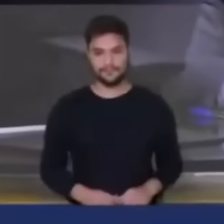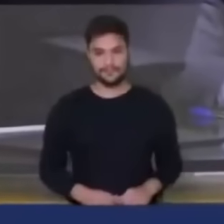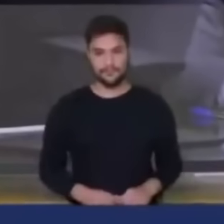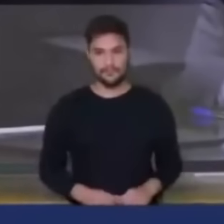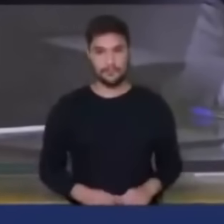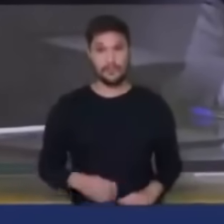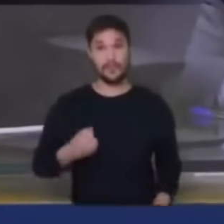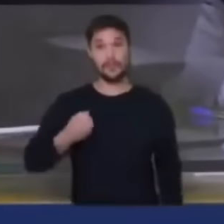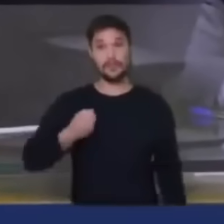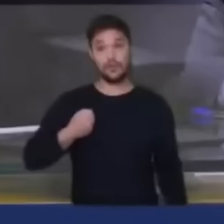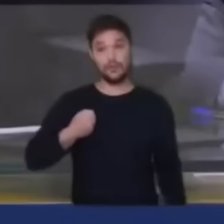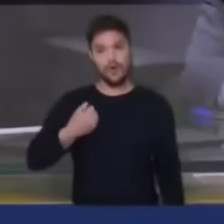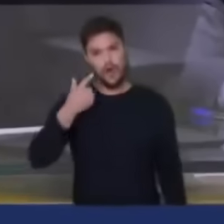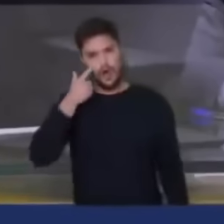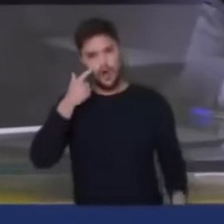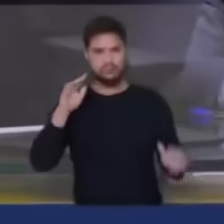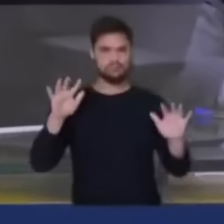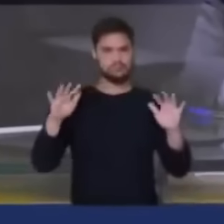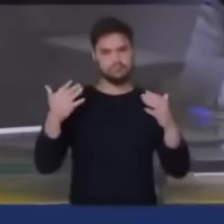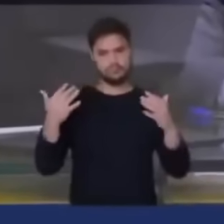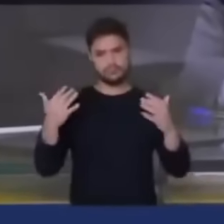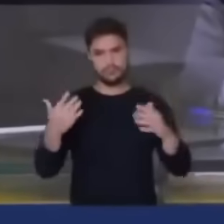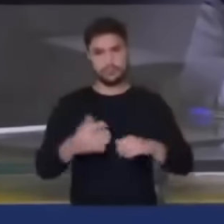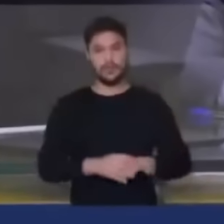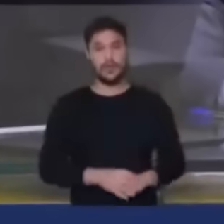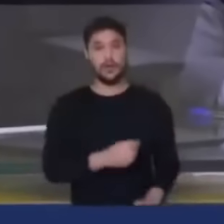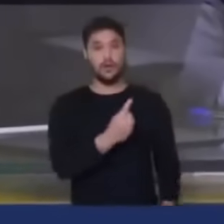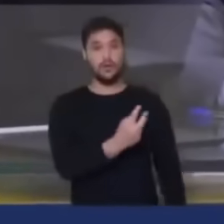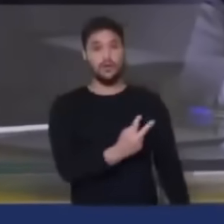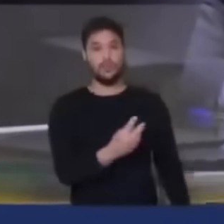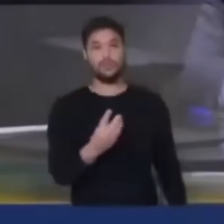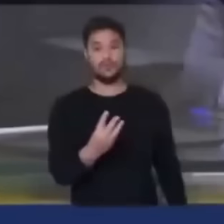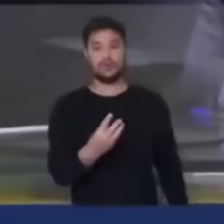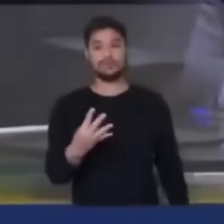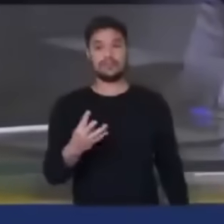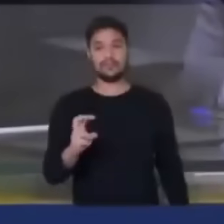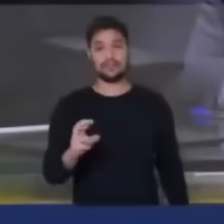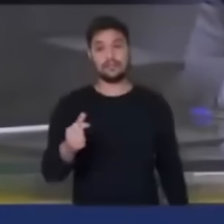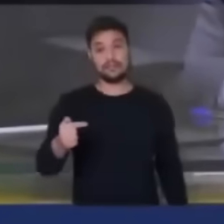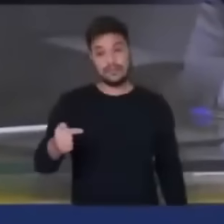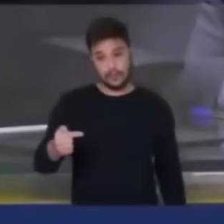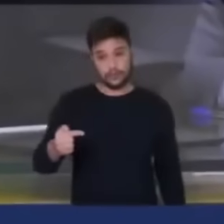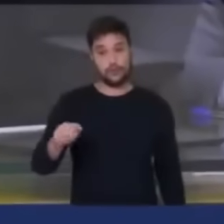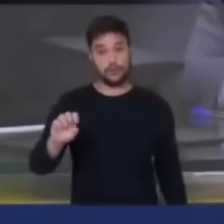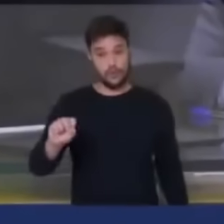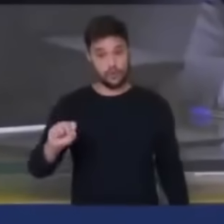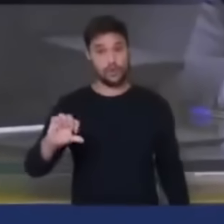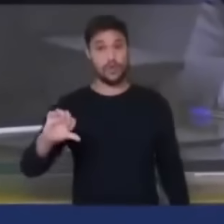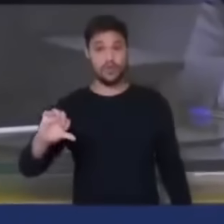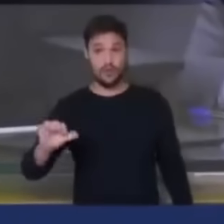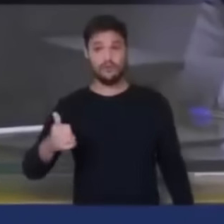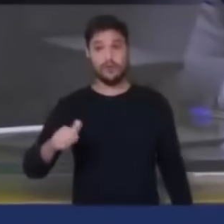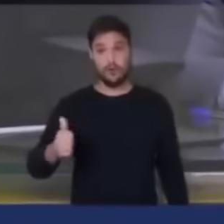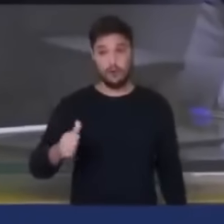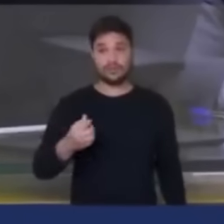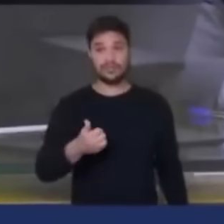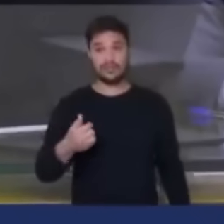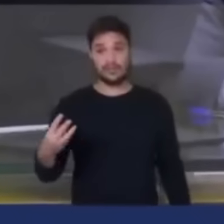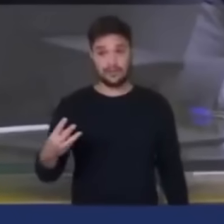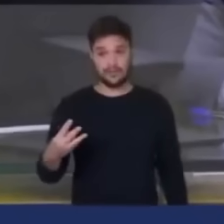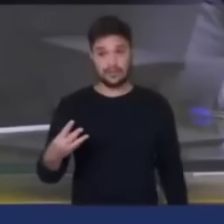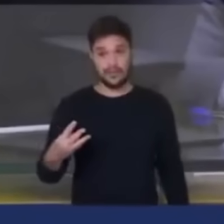números, por favor, gente. De números 1, 2, 3, 5, 6, 7, 8, 9, 11, 13